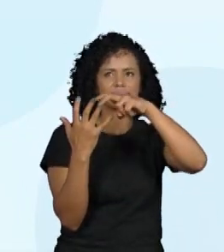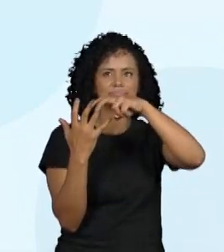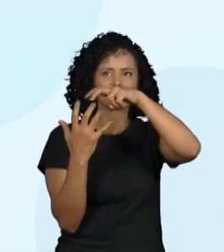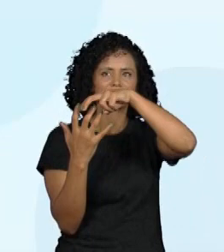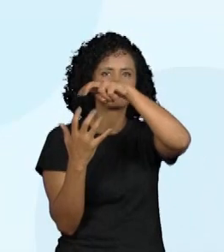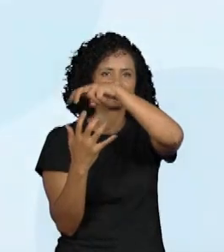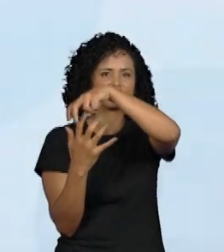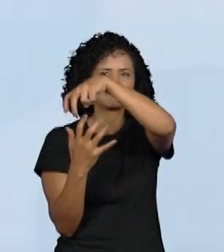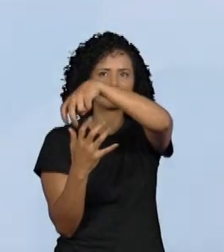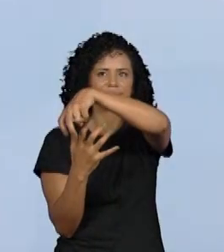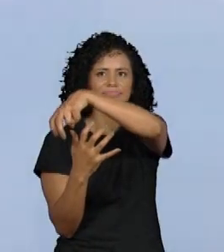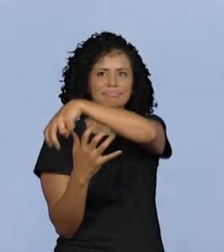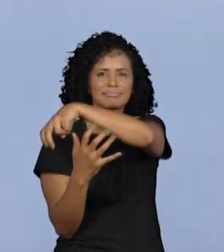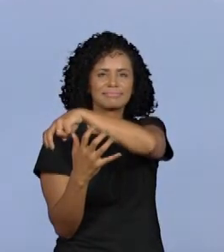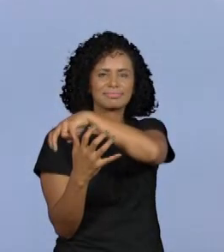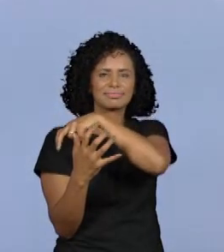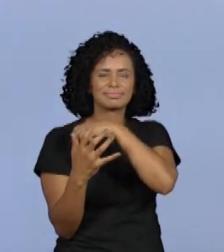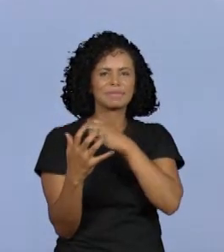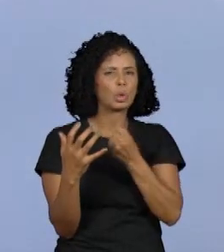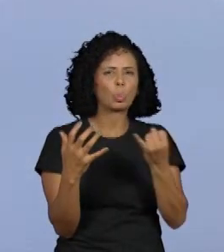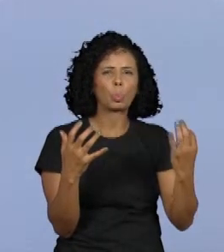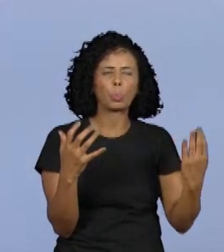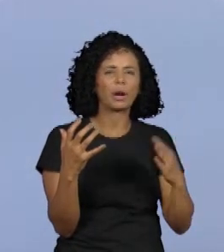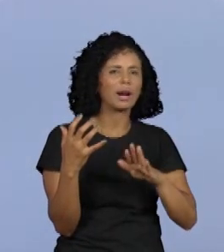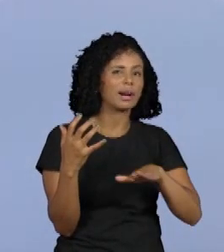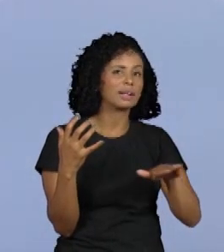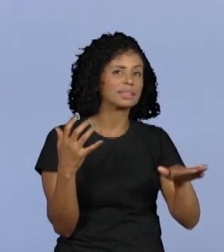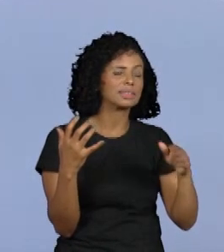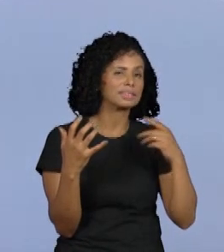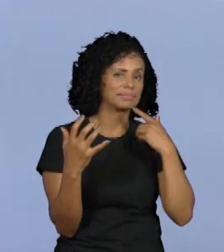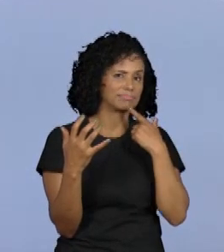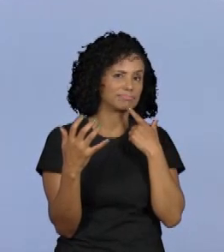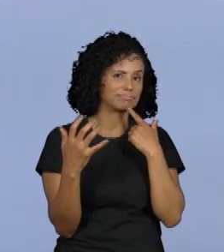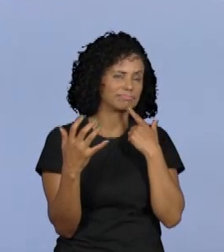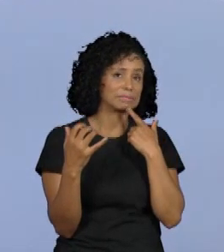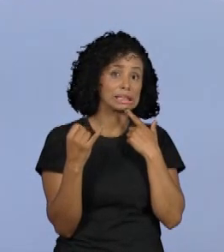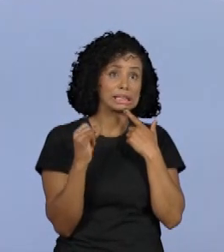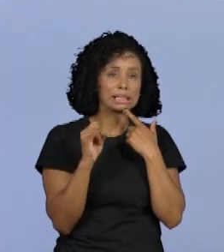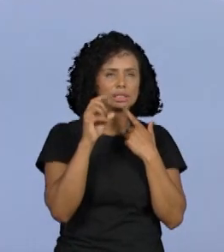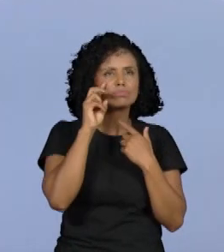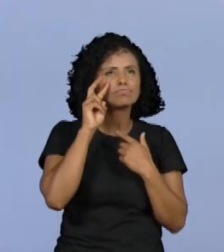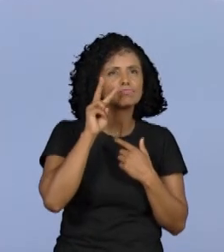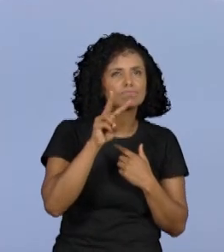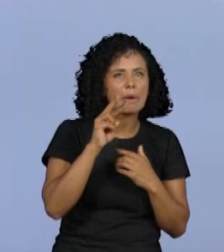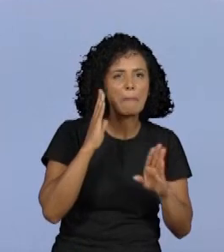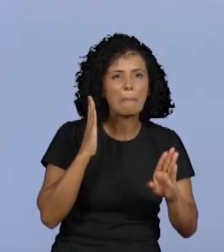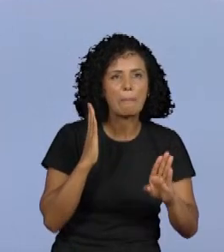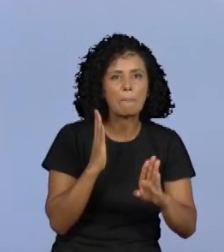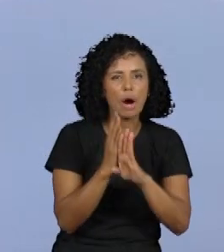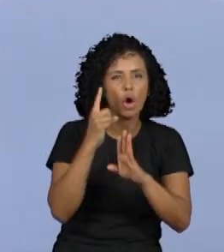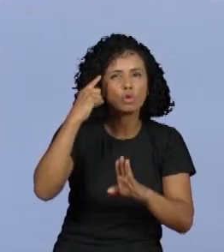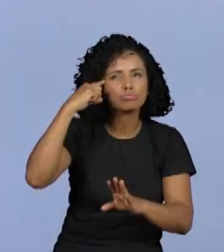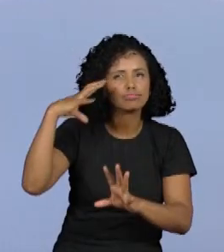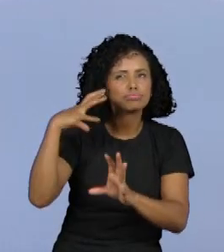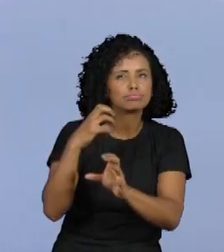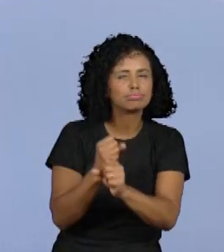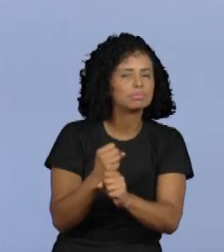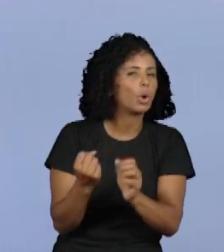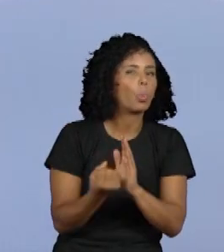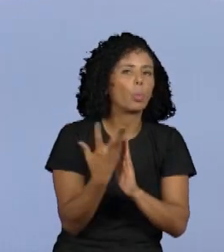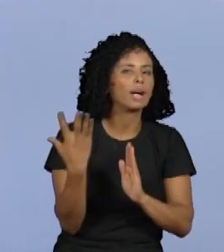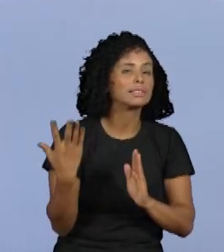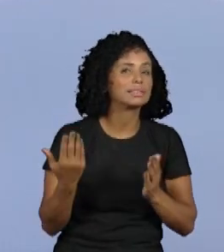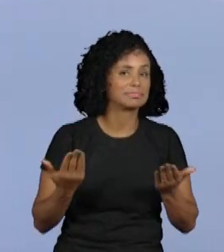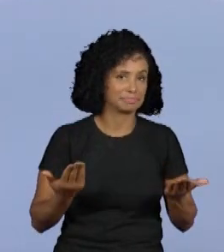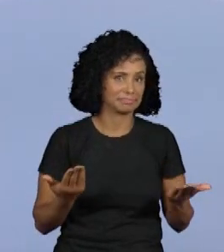quantas crianças tem aí? Só de olhar assim, na hora que eu olho, já sei, tem tantas crianças? Você pode fazer